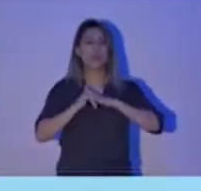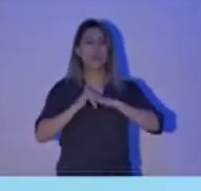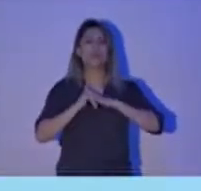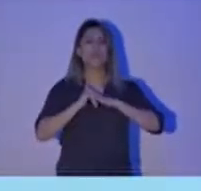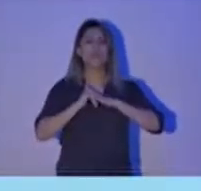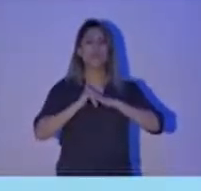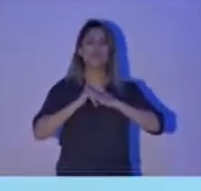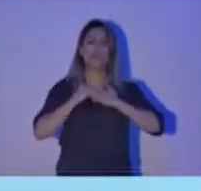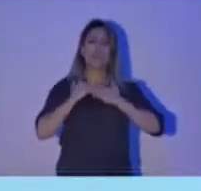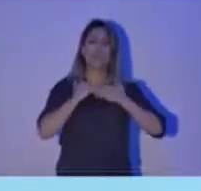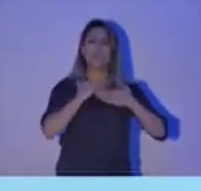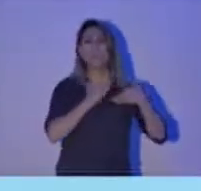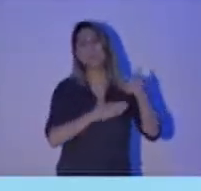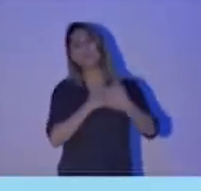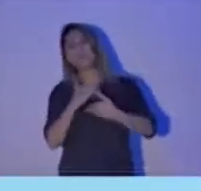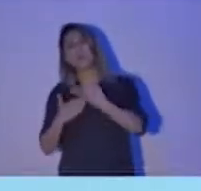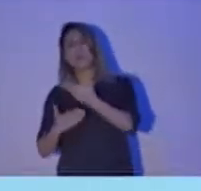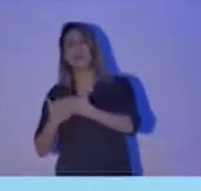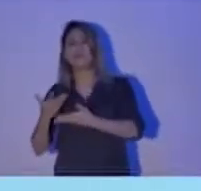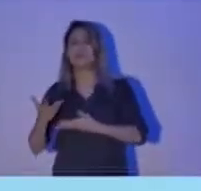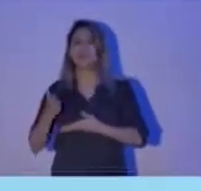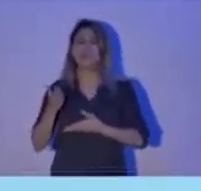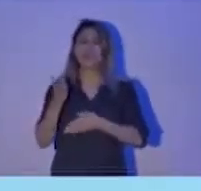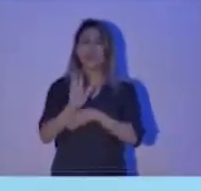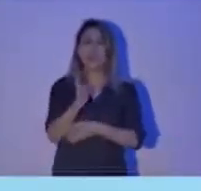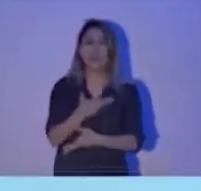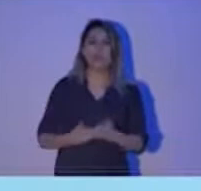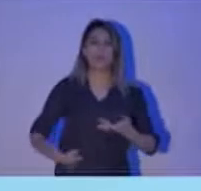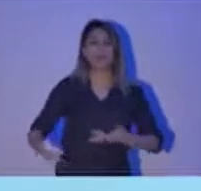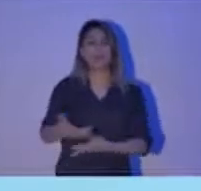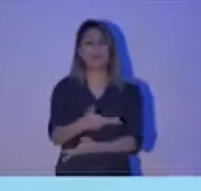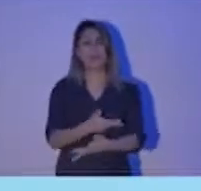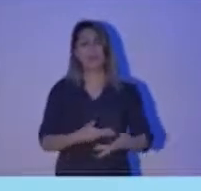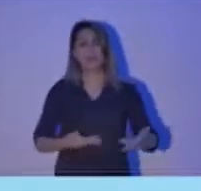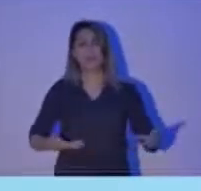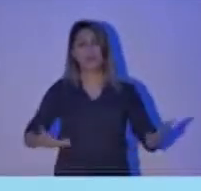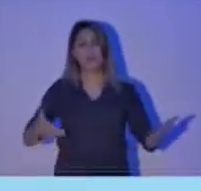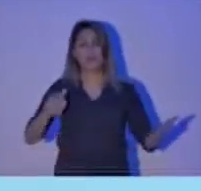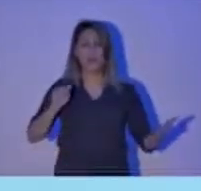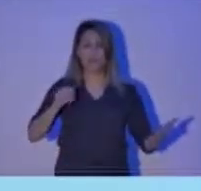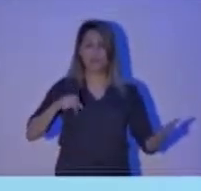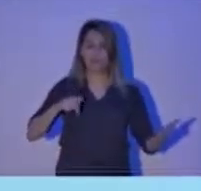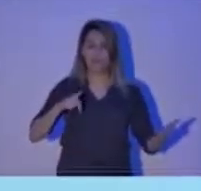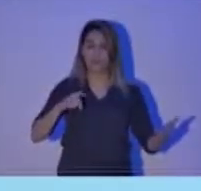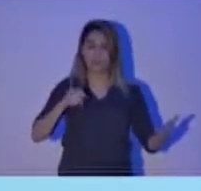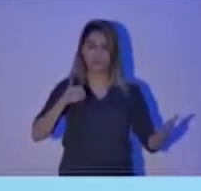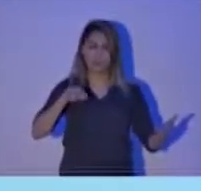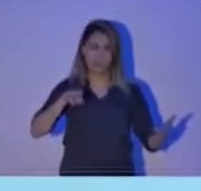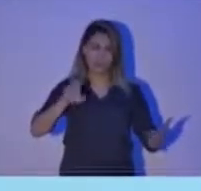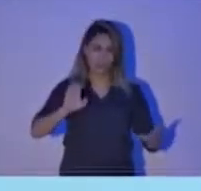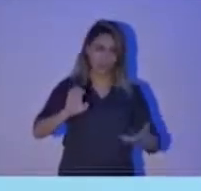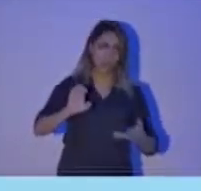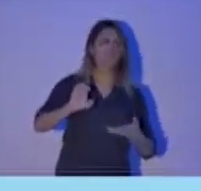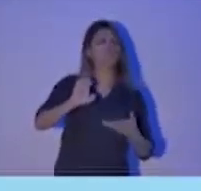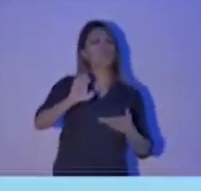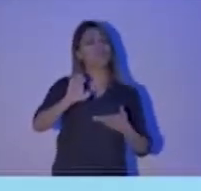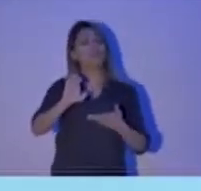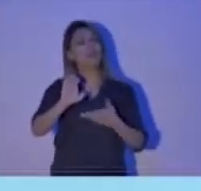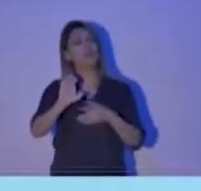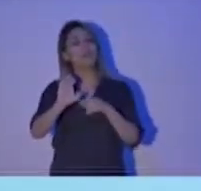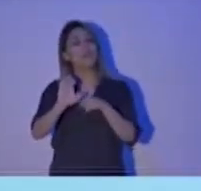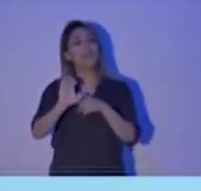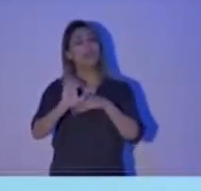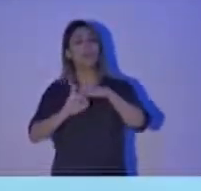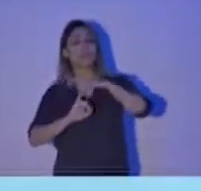dúvida, a própria natureza da Undime, né? O que é a Undime? A Undime é a União Nacional dos Dirigentes Municipais de Educação. É